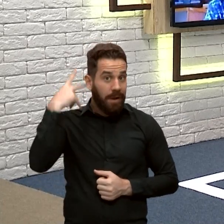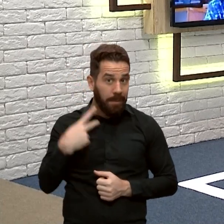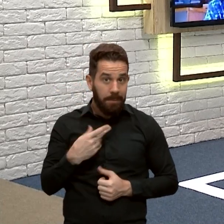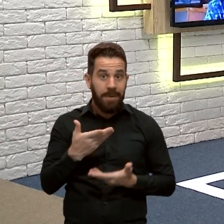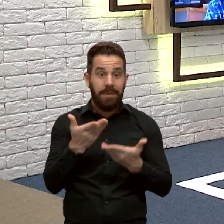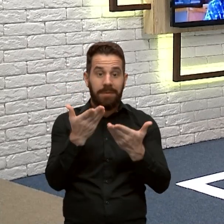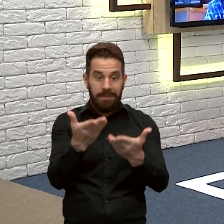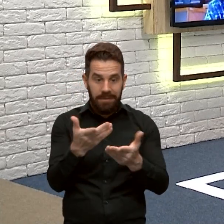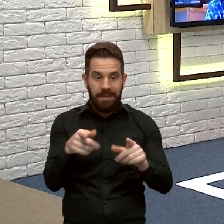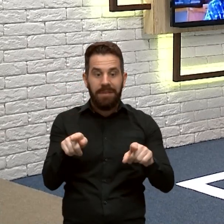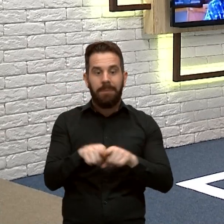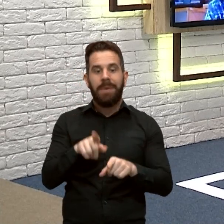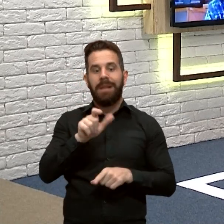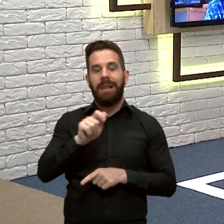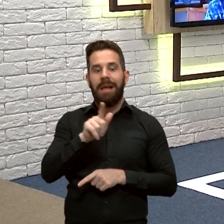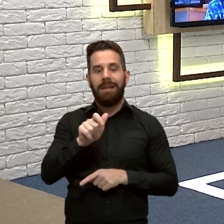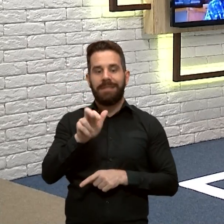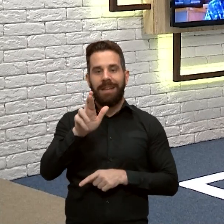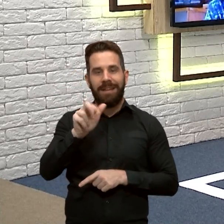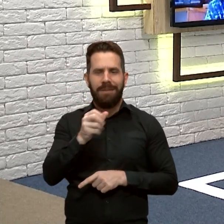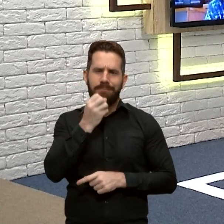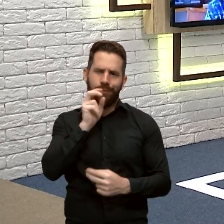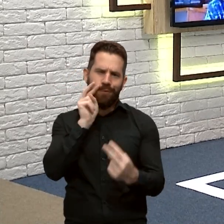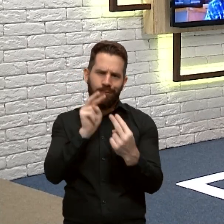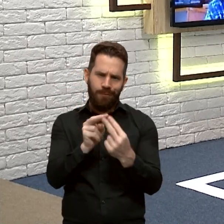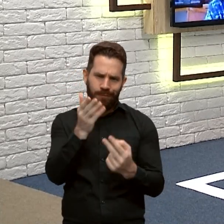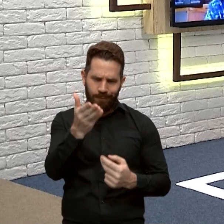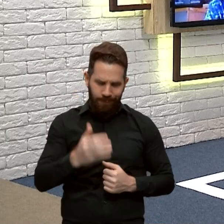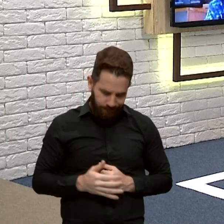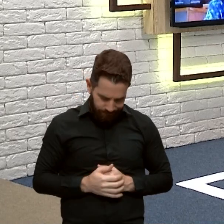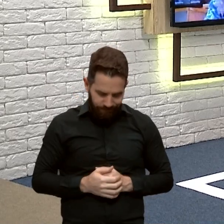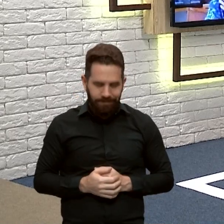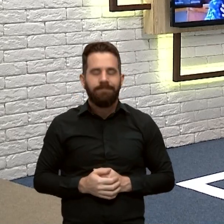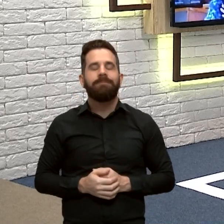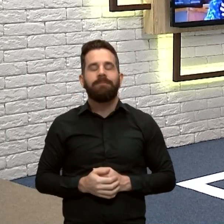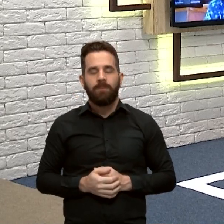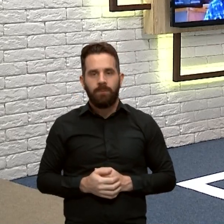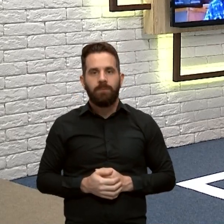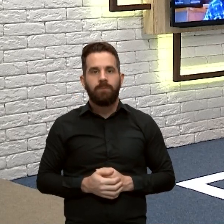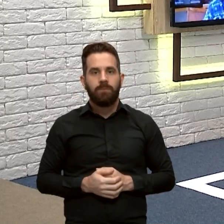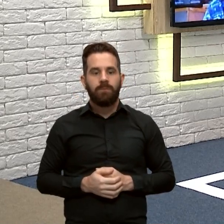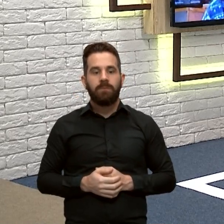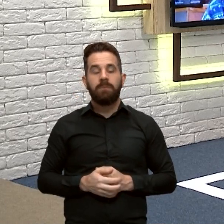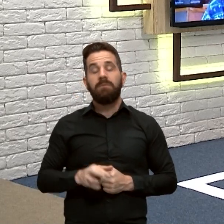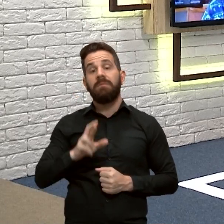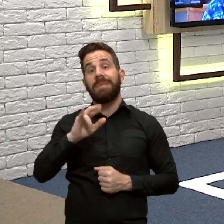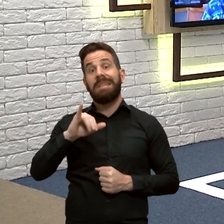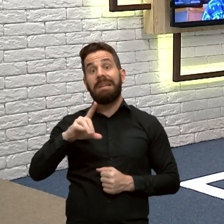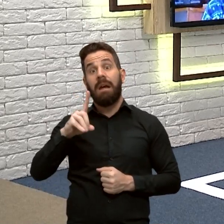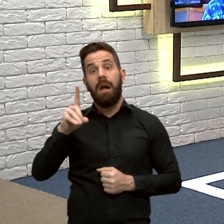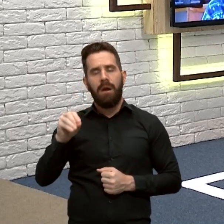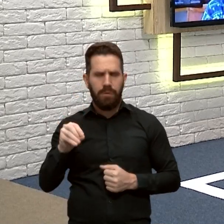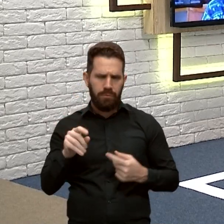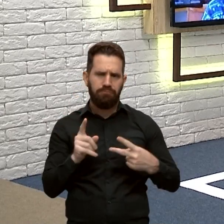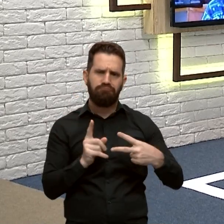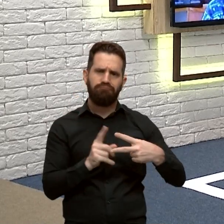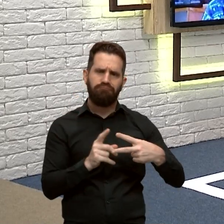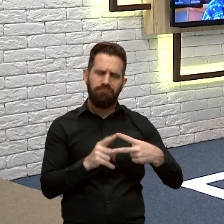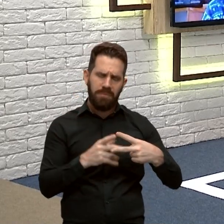dia, minha amiga Lázara. Muito bom ver você. Bom, queria, Ricardo, que você falasse para a gente, acho que um dos